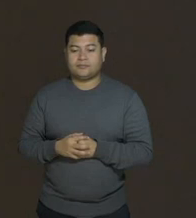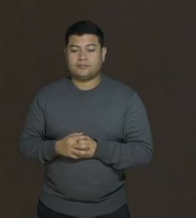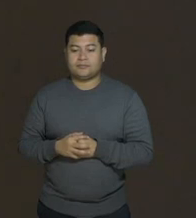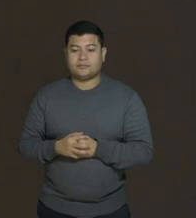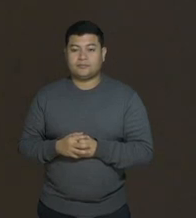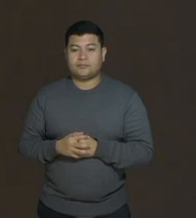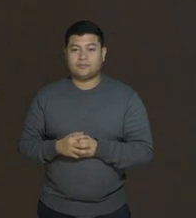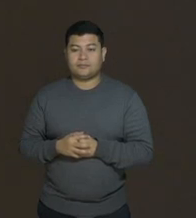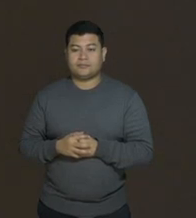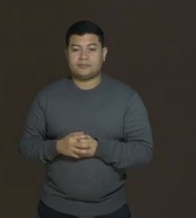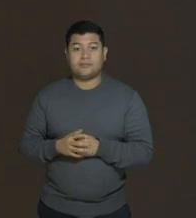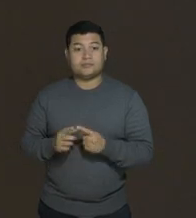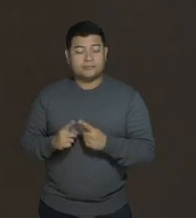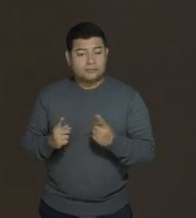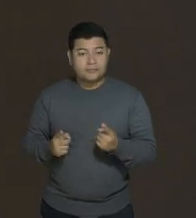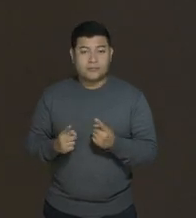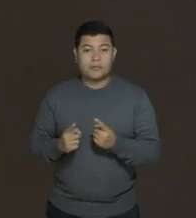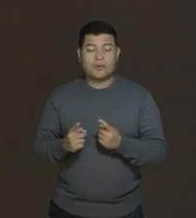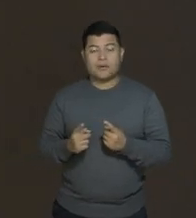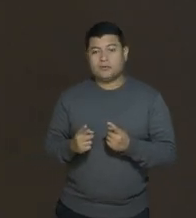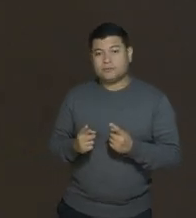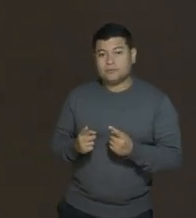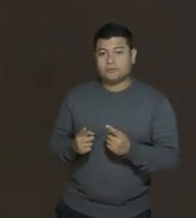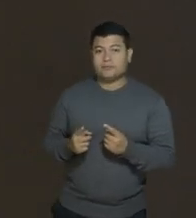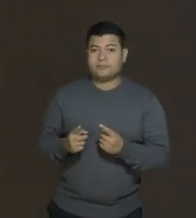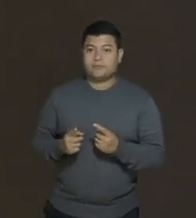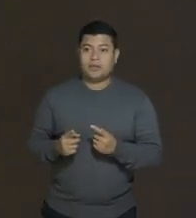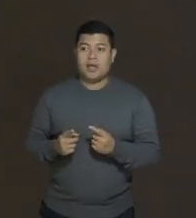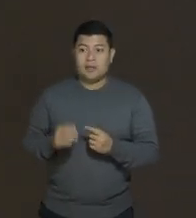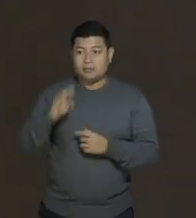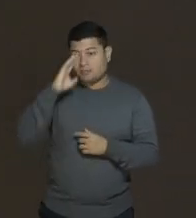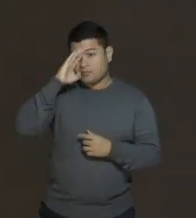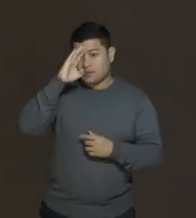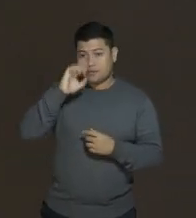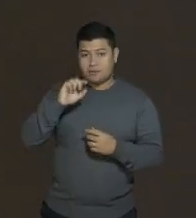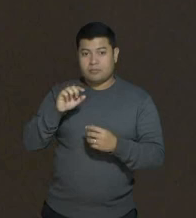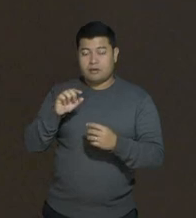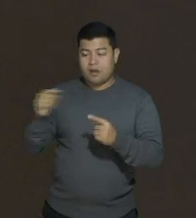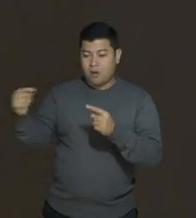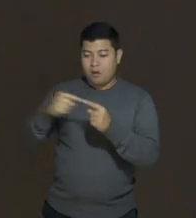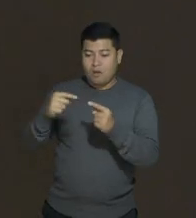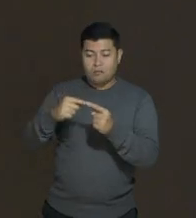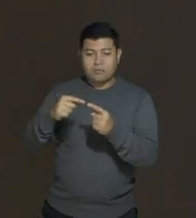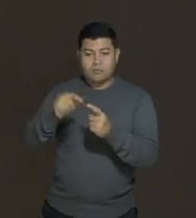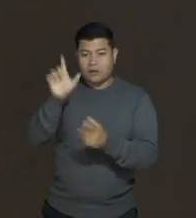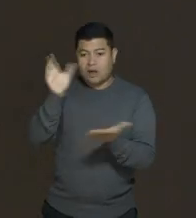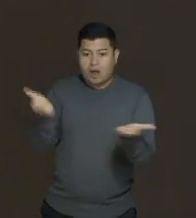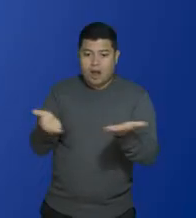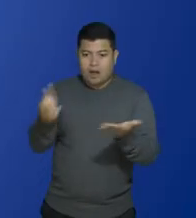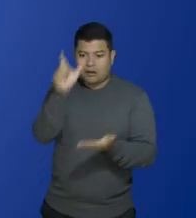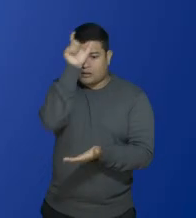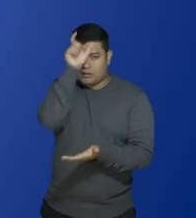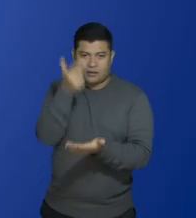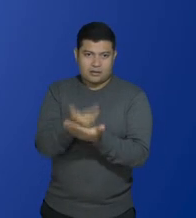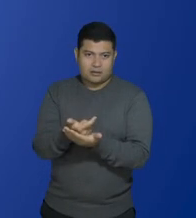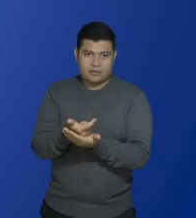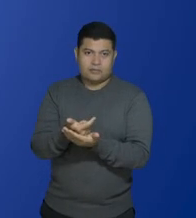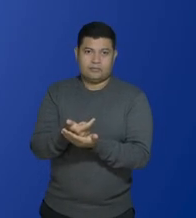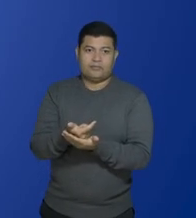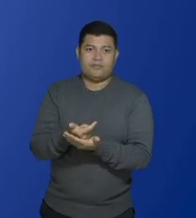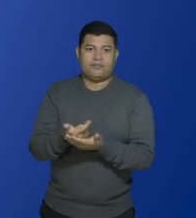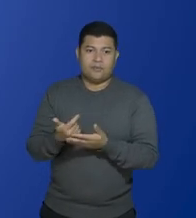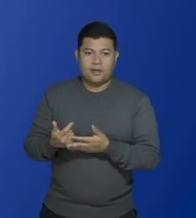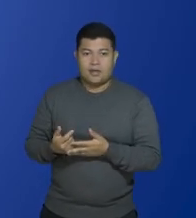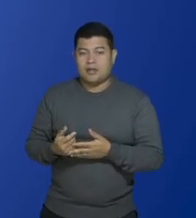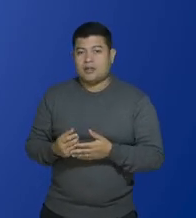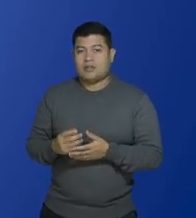Então, olha só as principais comorbidades da dislexia. Transtorno débito atenção, transtorno de